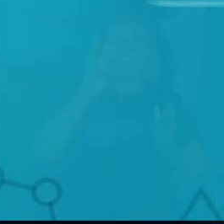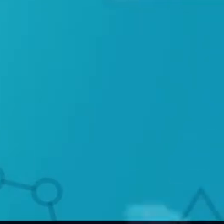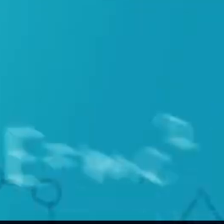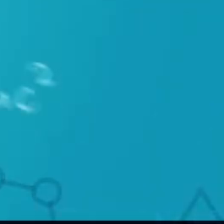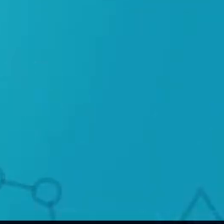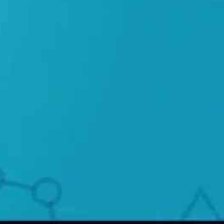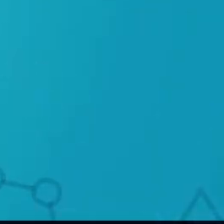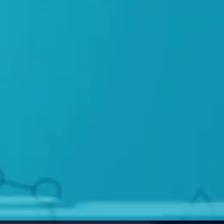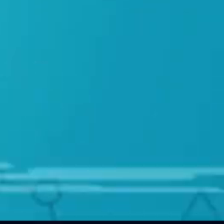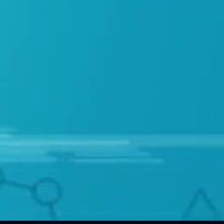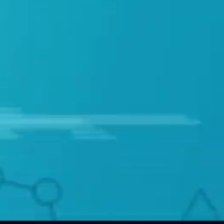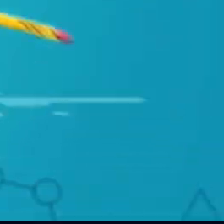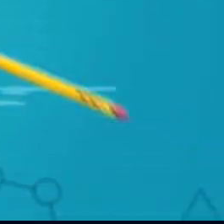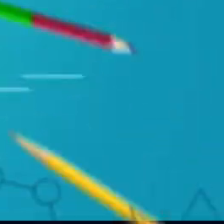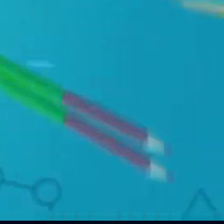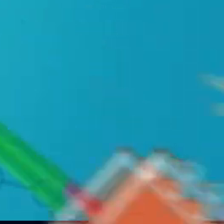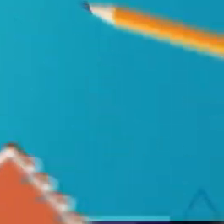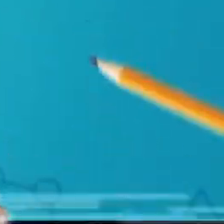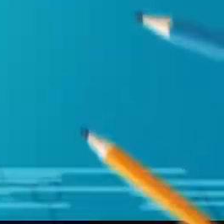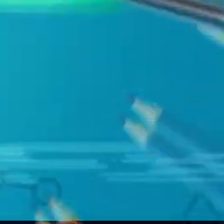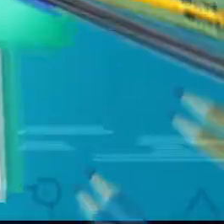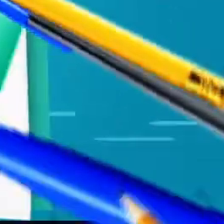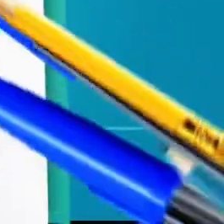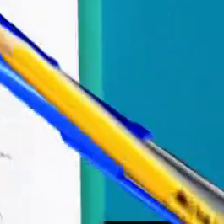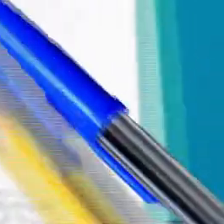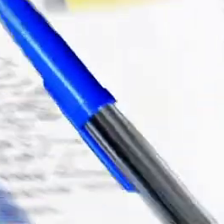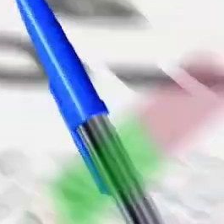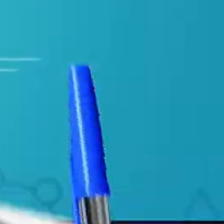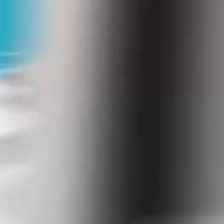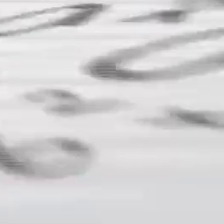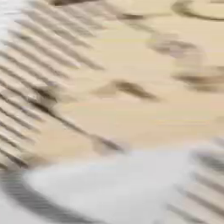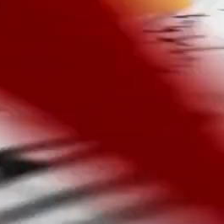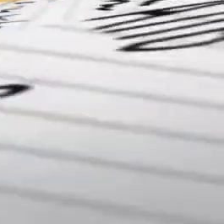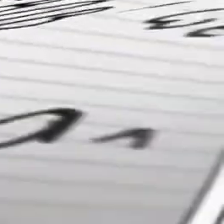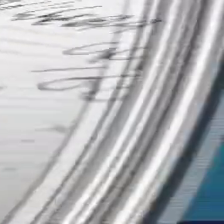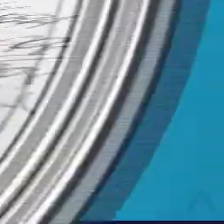E aí E aí